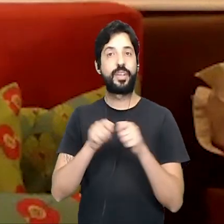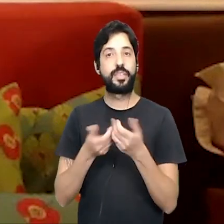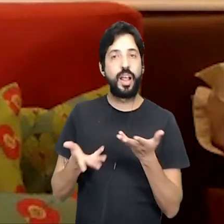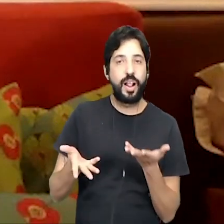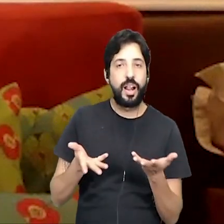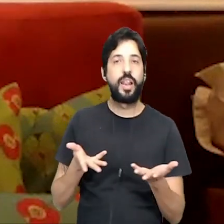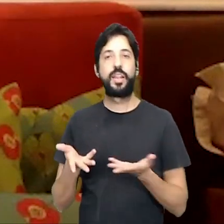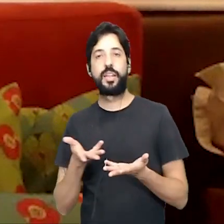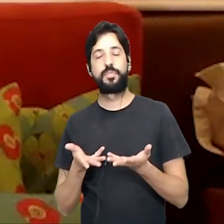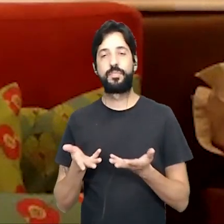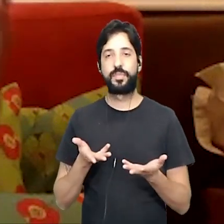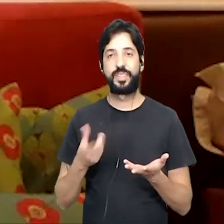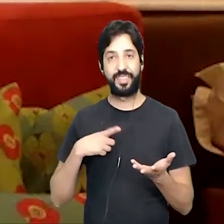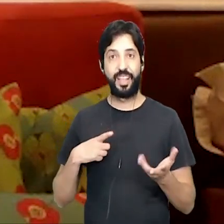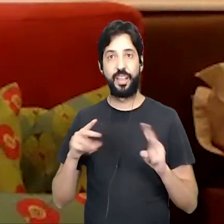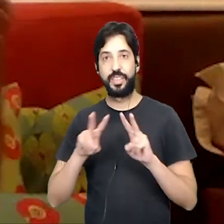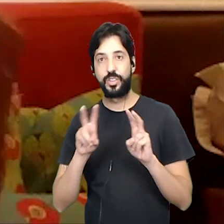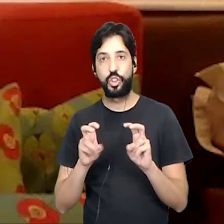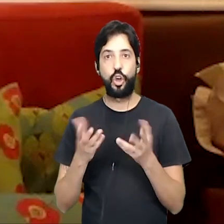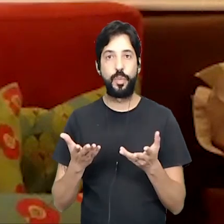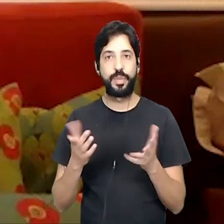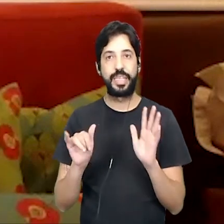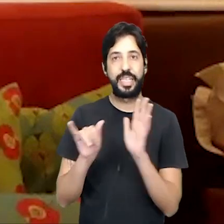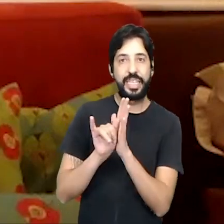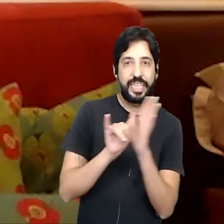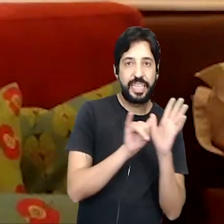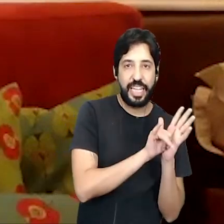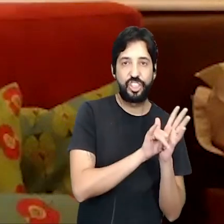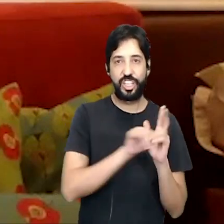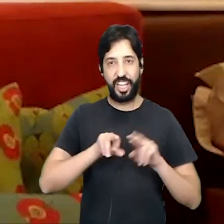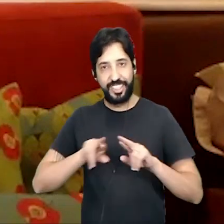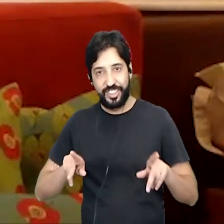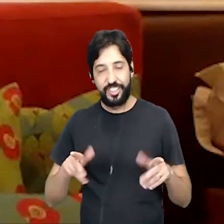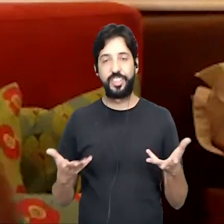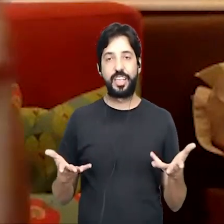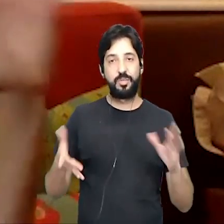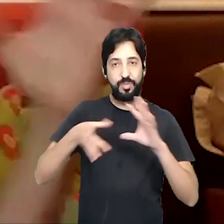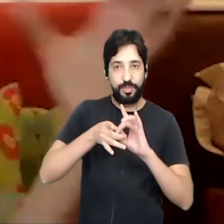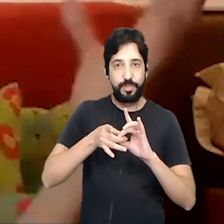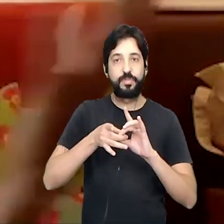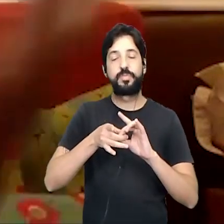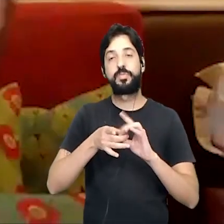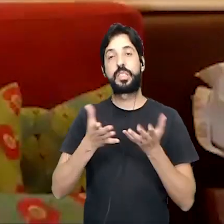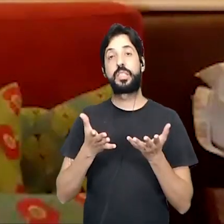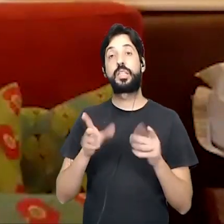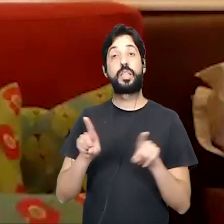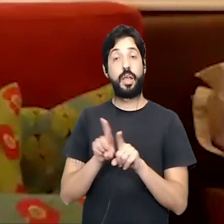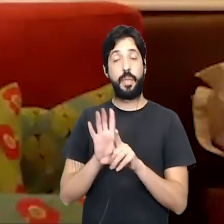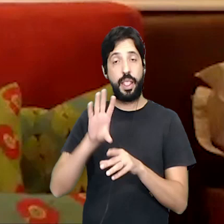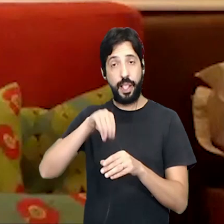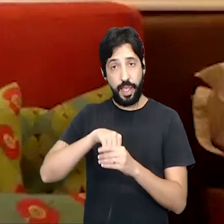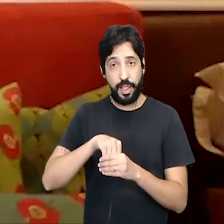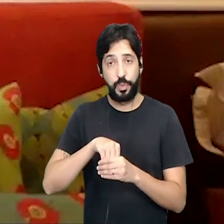de tratar disso, né? Que passa aí por essa questão das identidades, mas